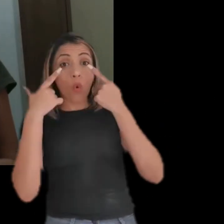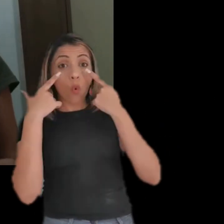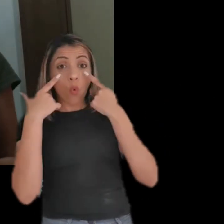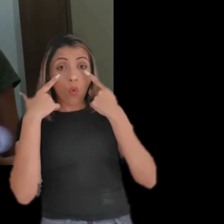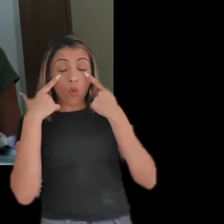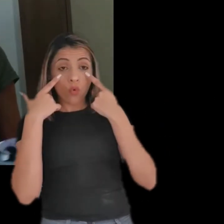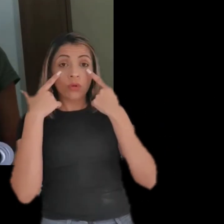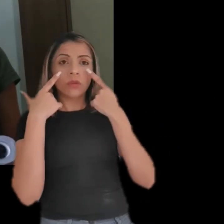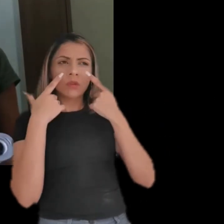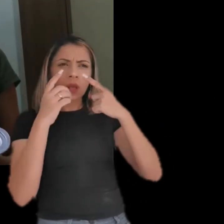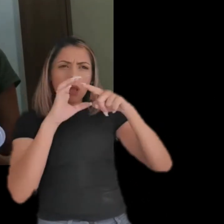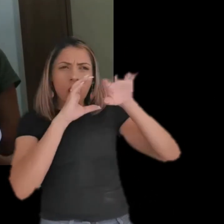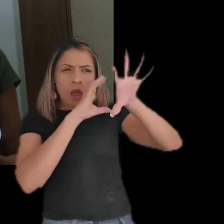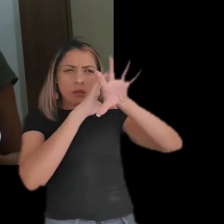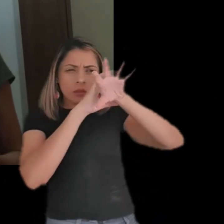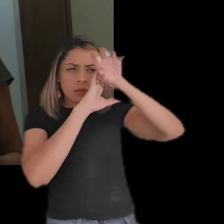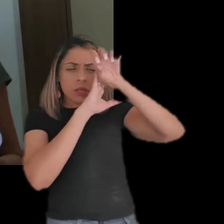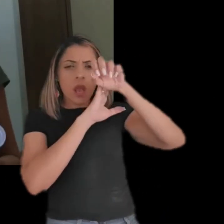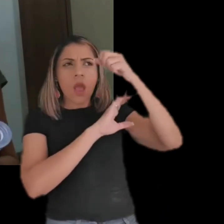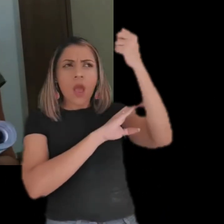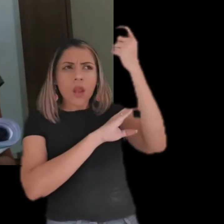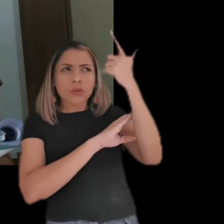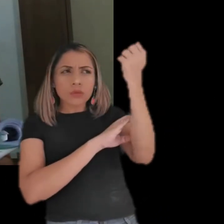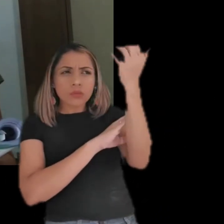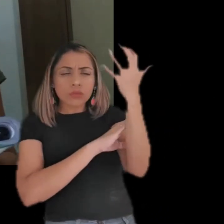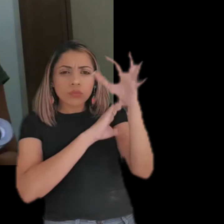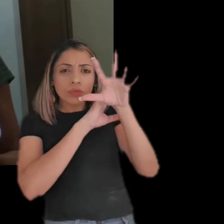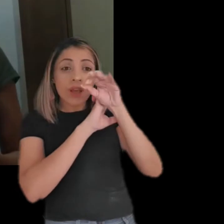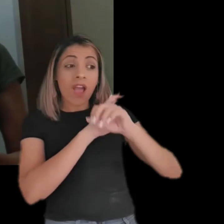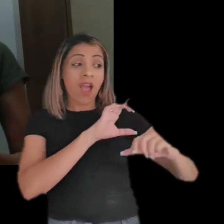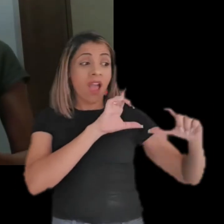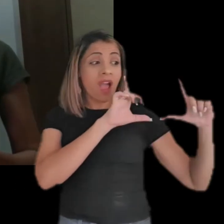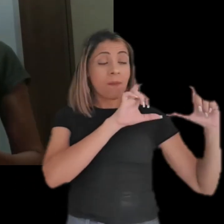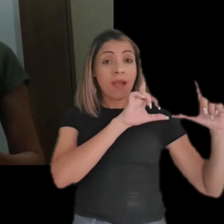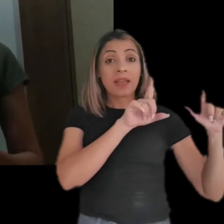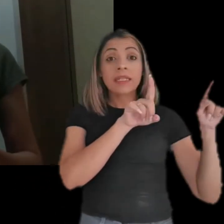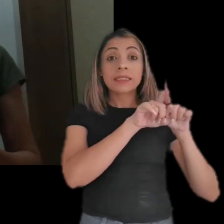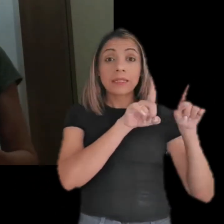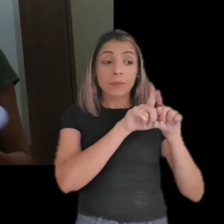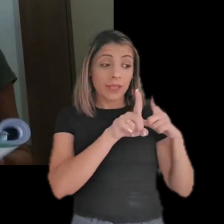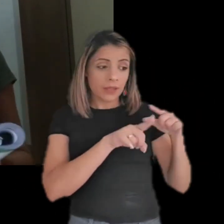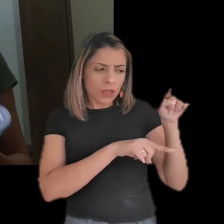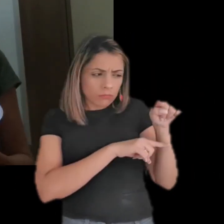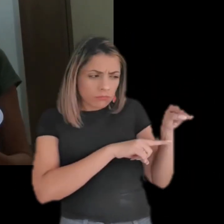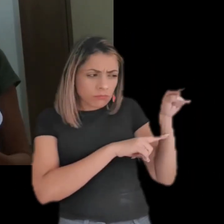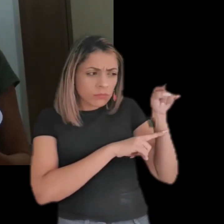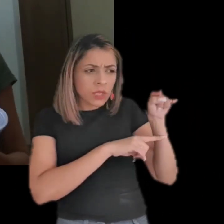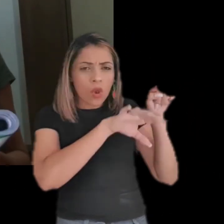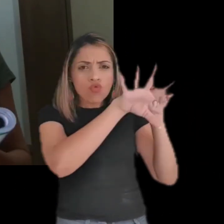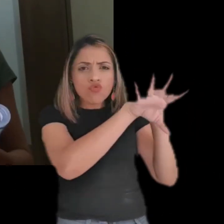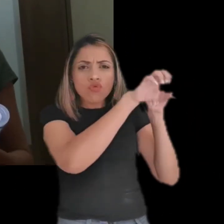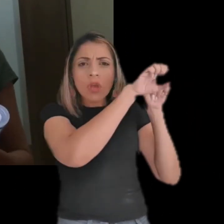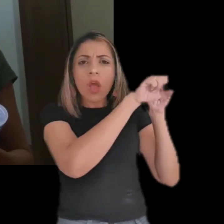faz o papel, né, por onde entra a luz. Na máquina fotográfica, nós também vamos ter o orifício que entra a